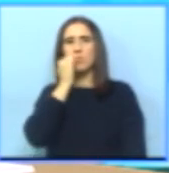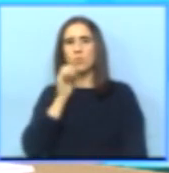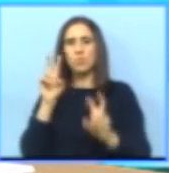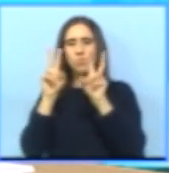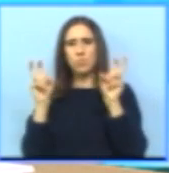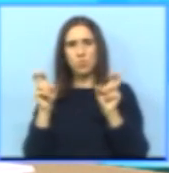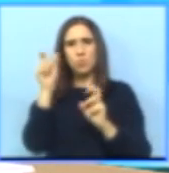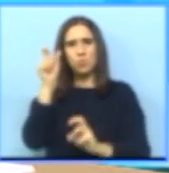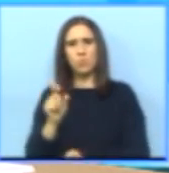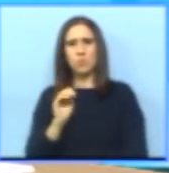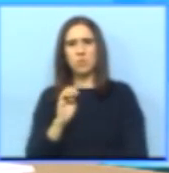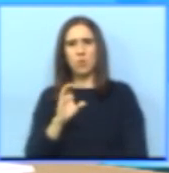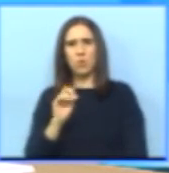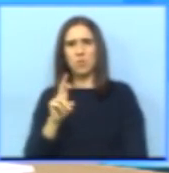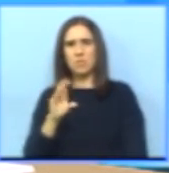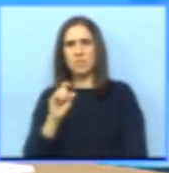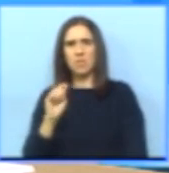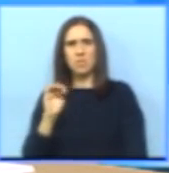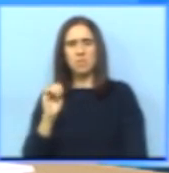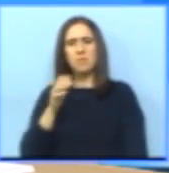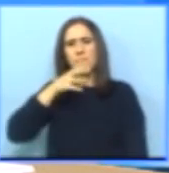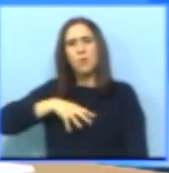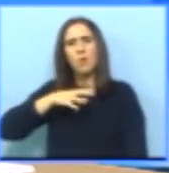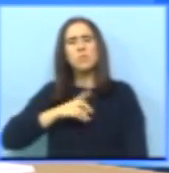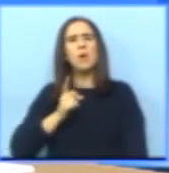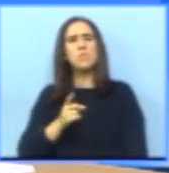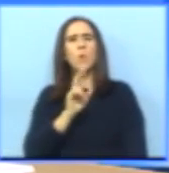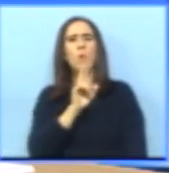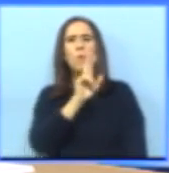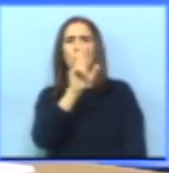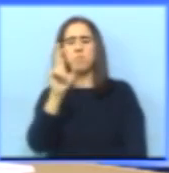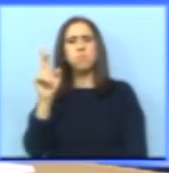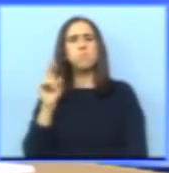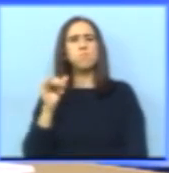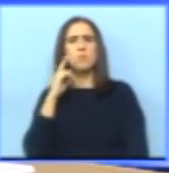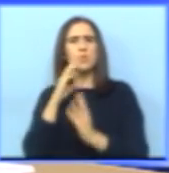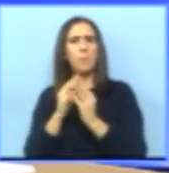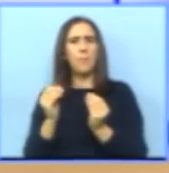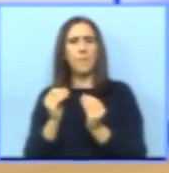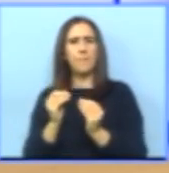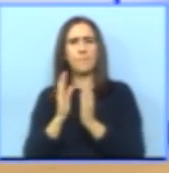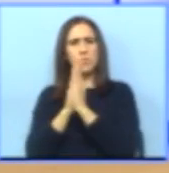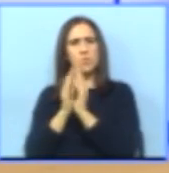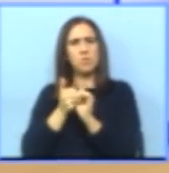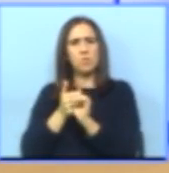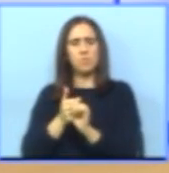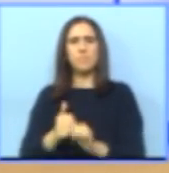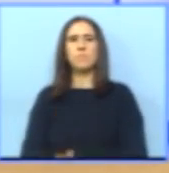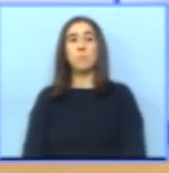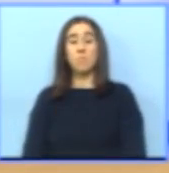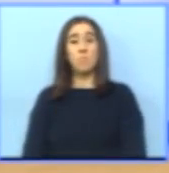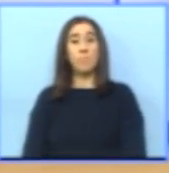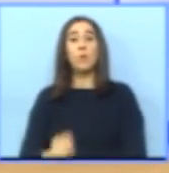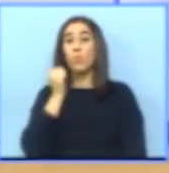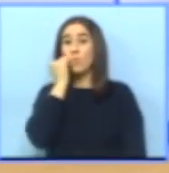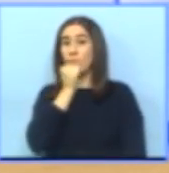Scorsese, que dados é que ele nos mostra acerca da missionação no Japão? O filme, de facto, está muito bem feito. Teve a